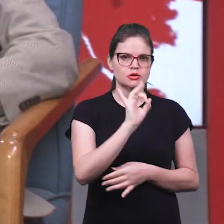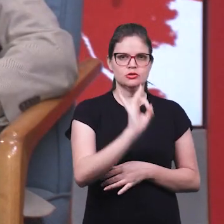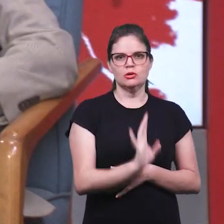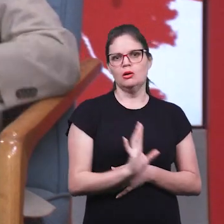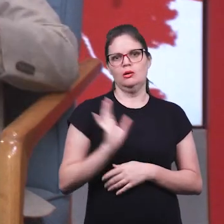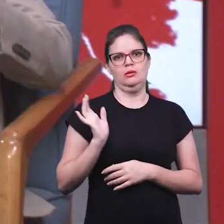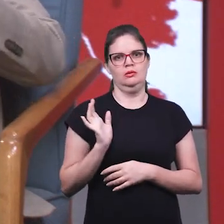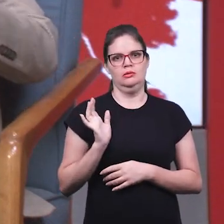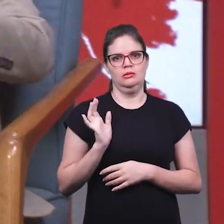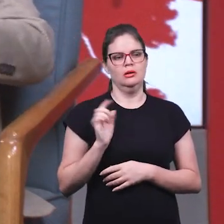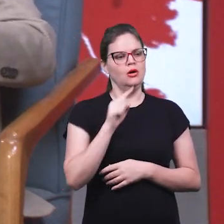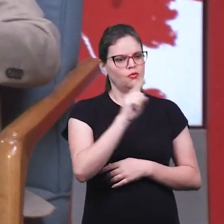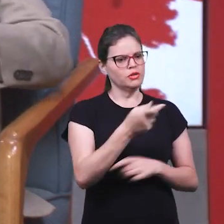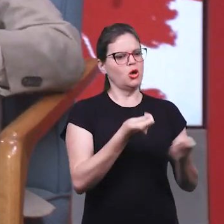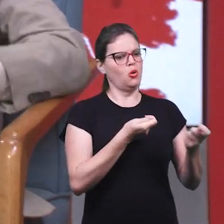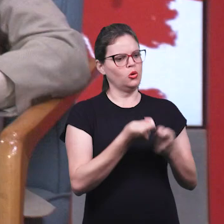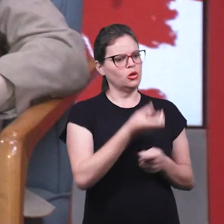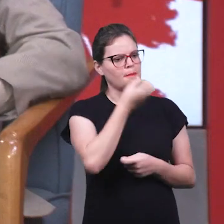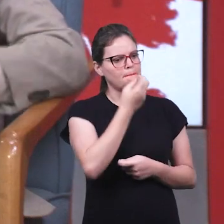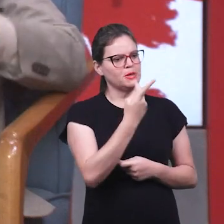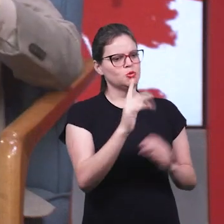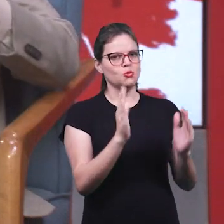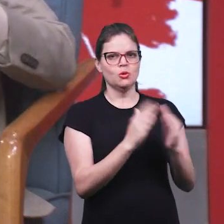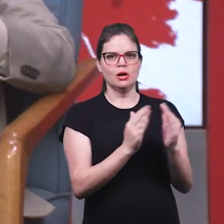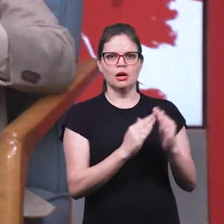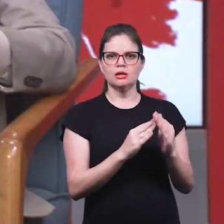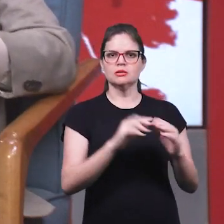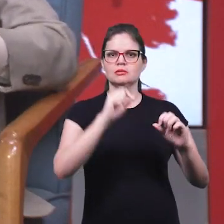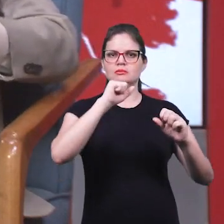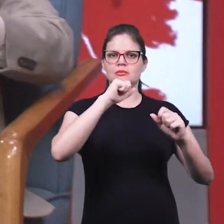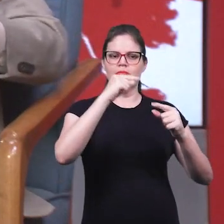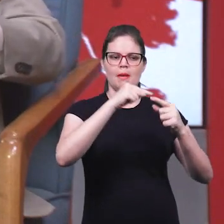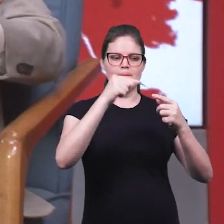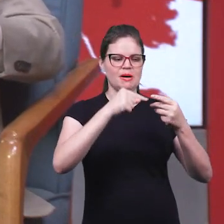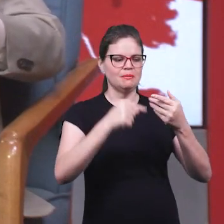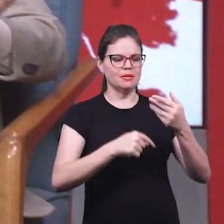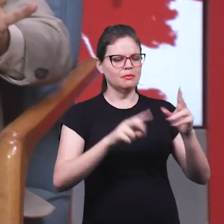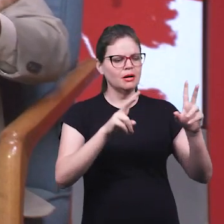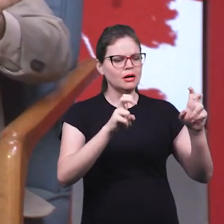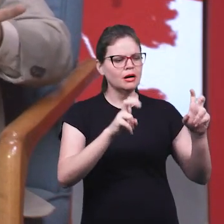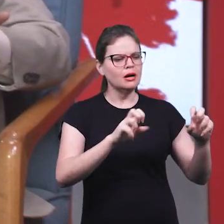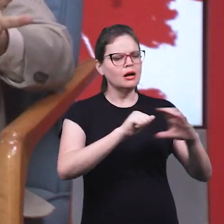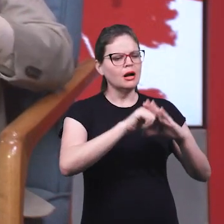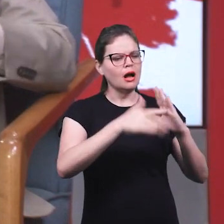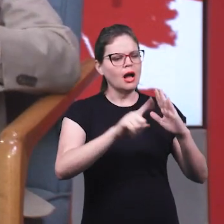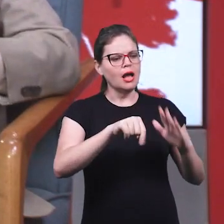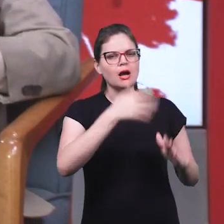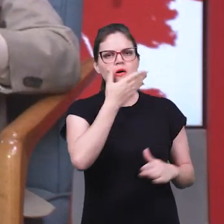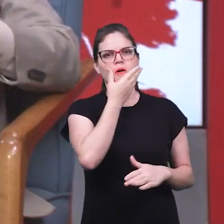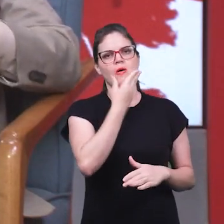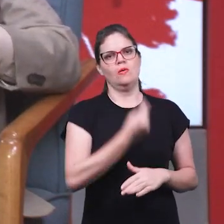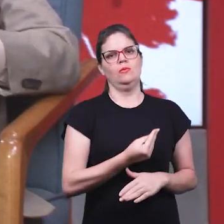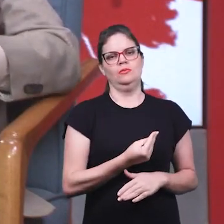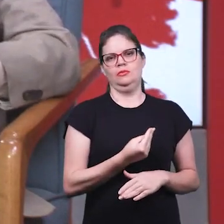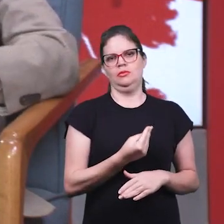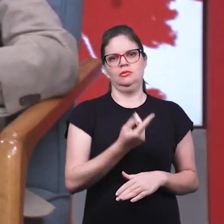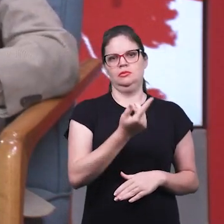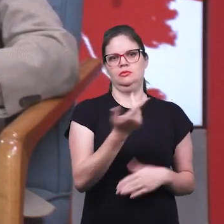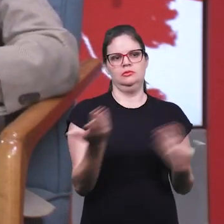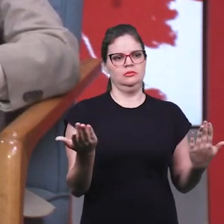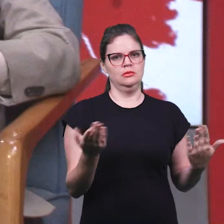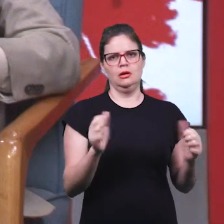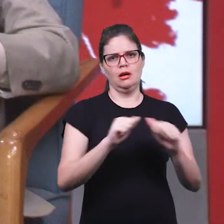é? Então, que governe bem a sua casa, então ele está falando de varões. Então, isso está claro, não tem nenhuma discussão sobre